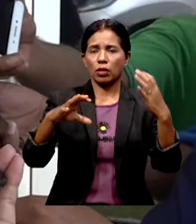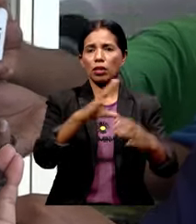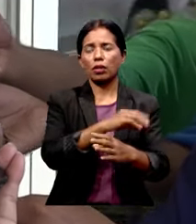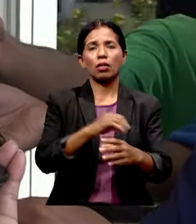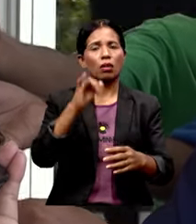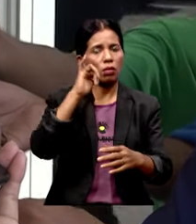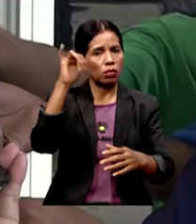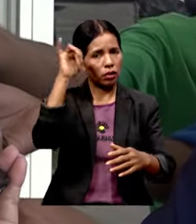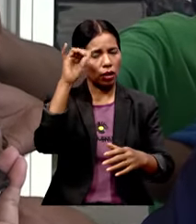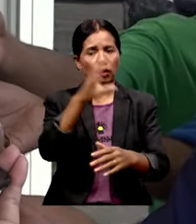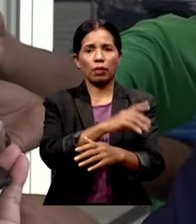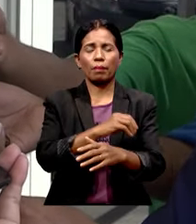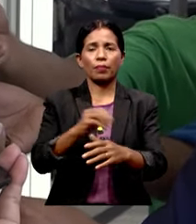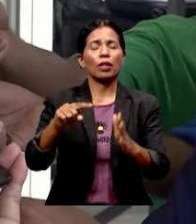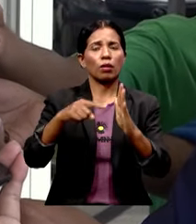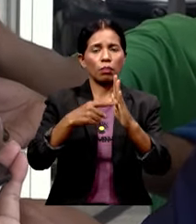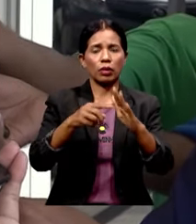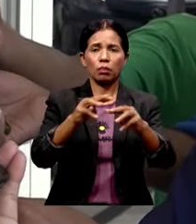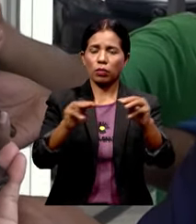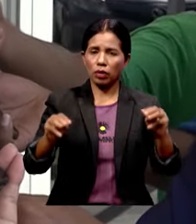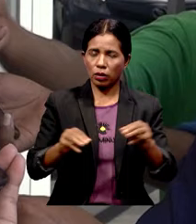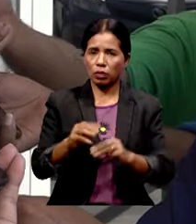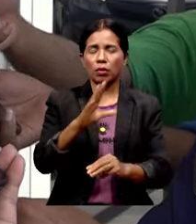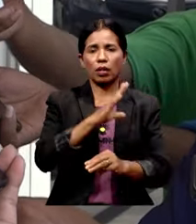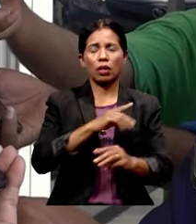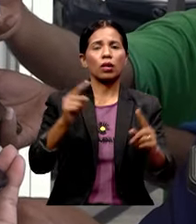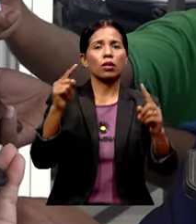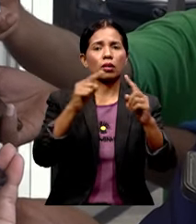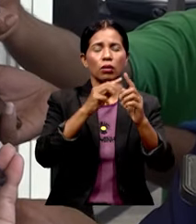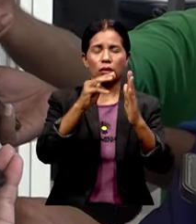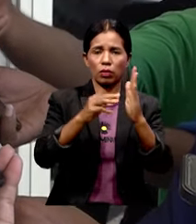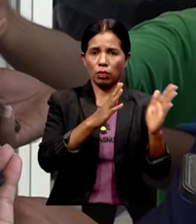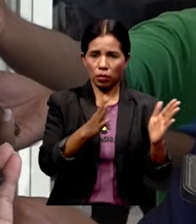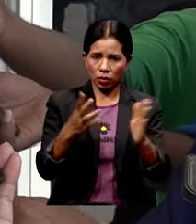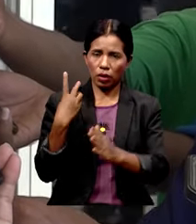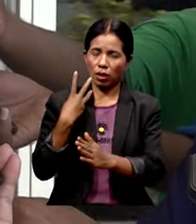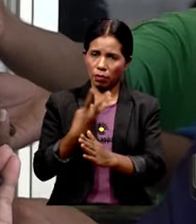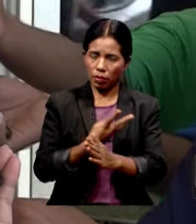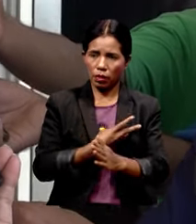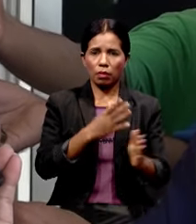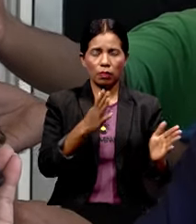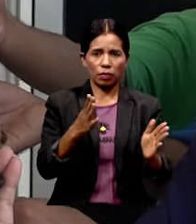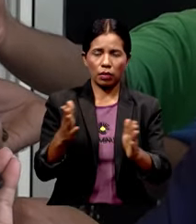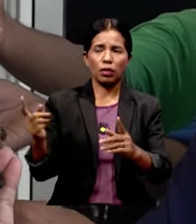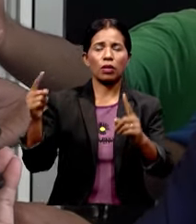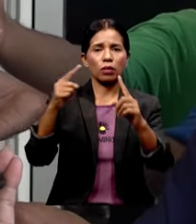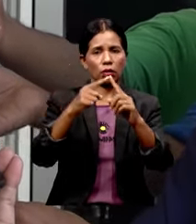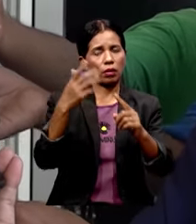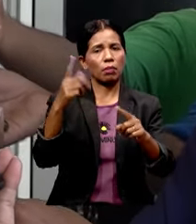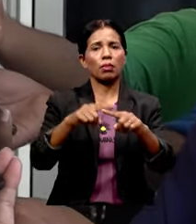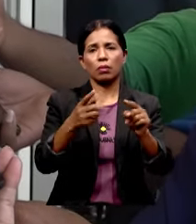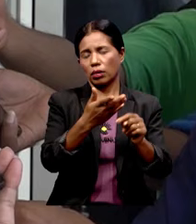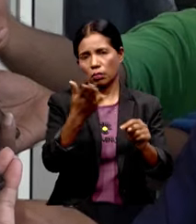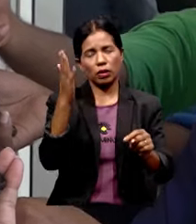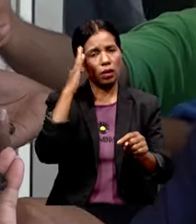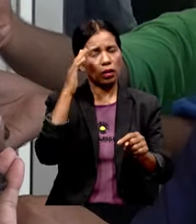orse e começa o se o rim to segunda-feira proseso a mi preparar aparecer sectorial, mas beta pode ser